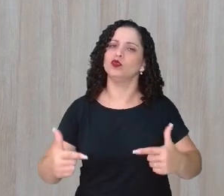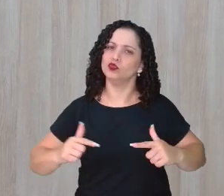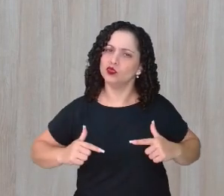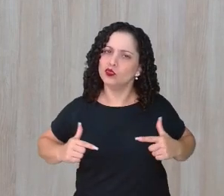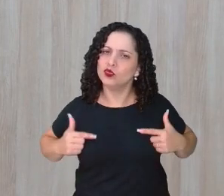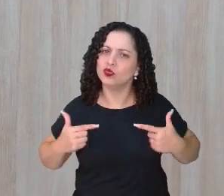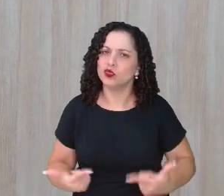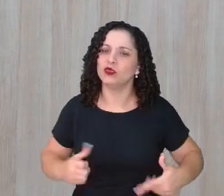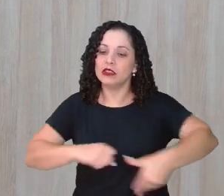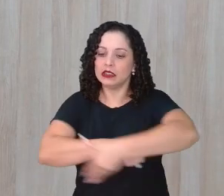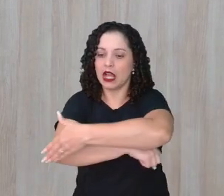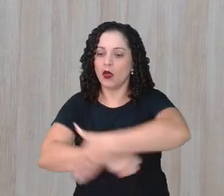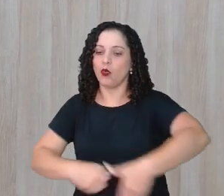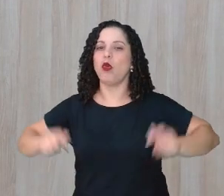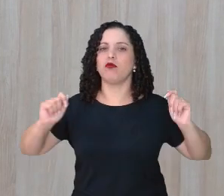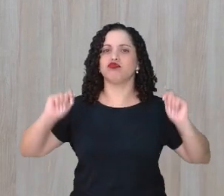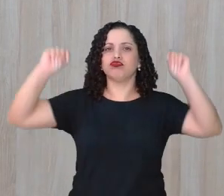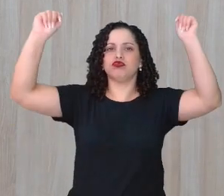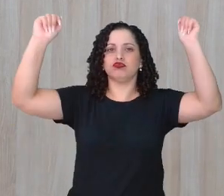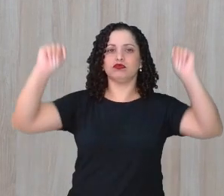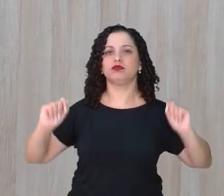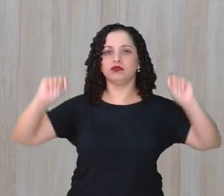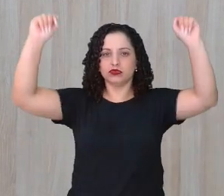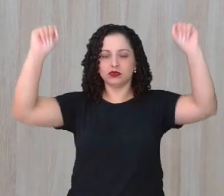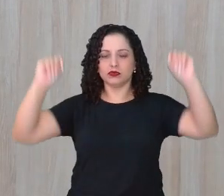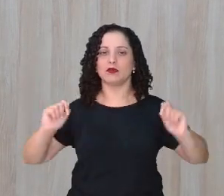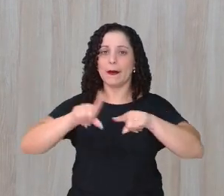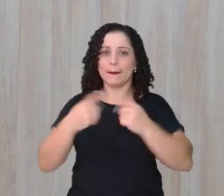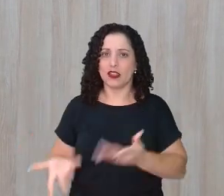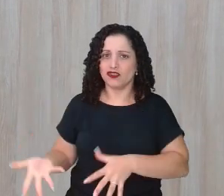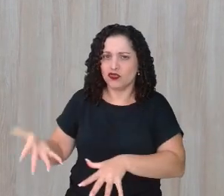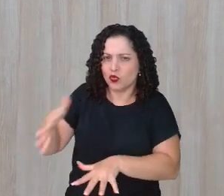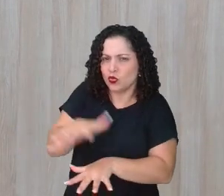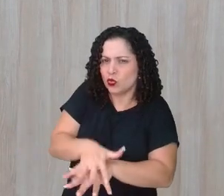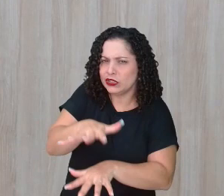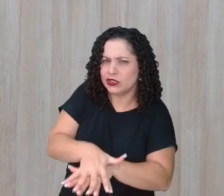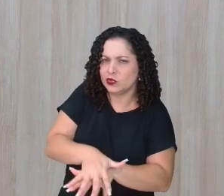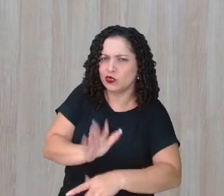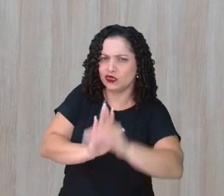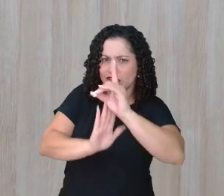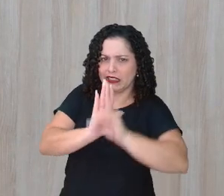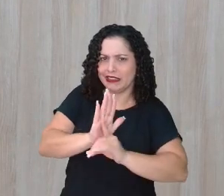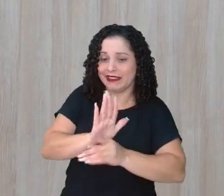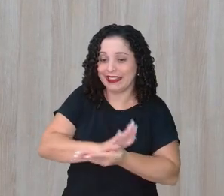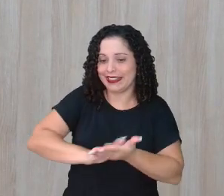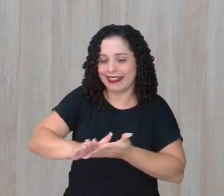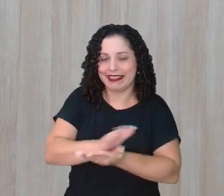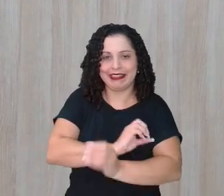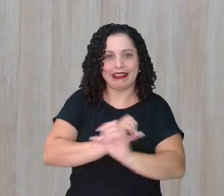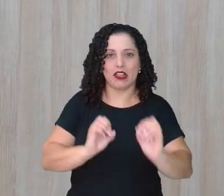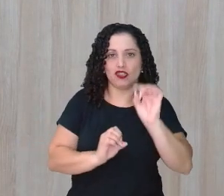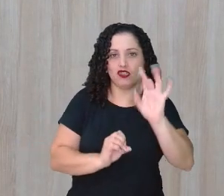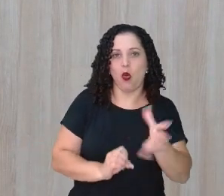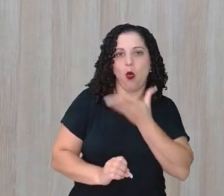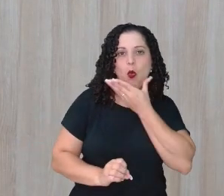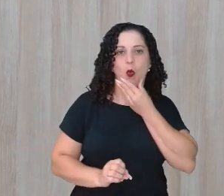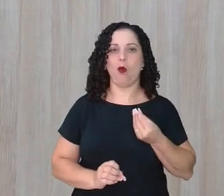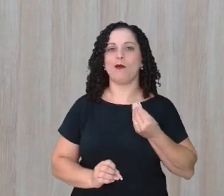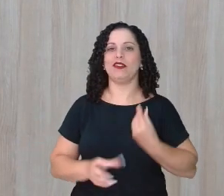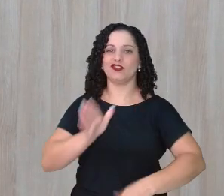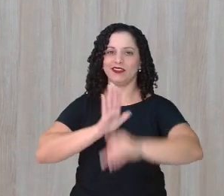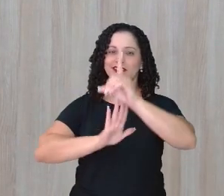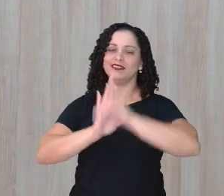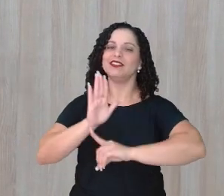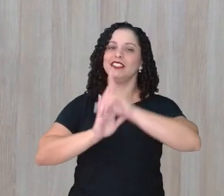foram para a rua, foram reivindicar, mas elas não foram incluídas nos direitos ali. Só os homens, né, que tinham